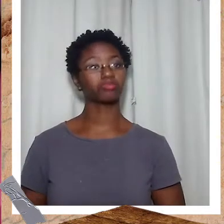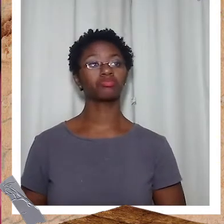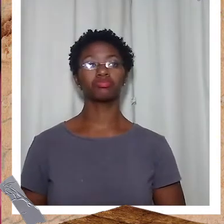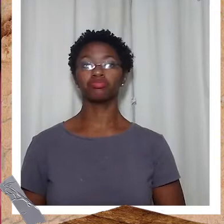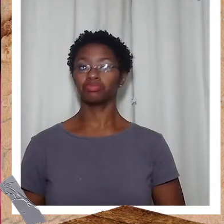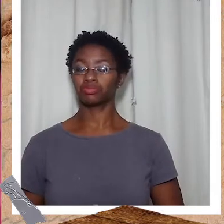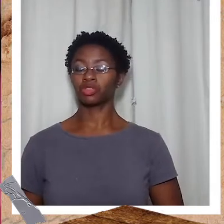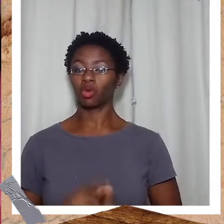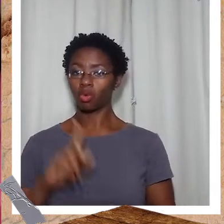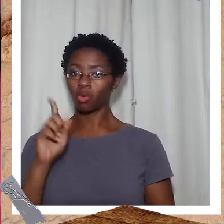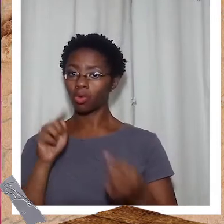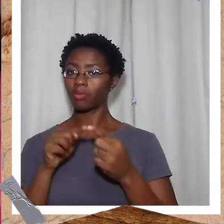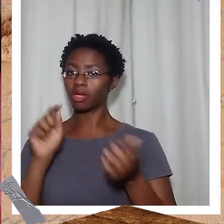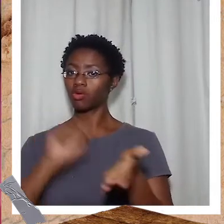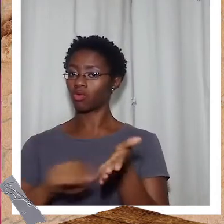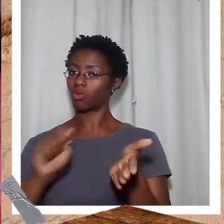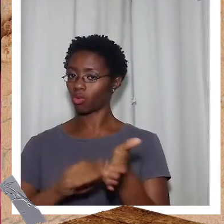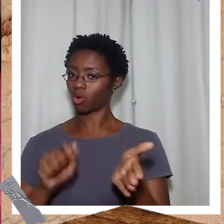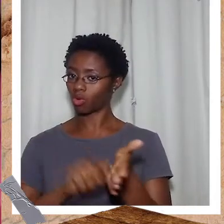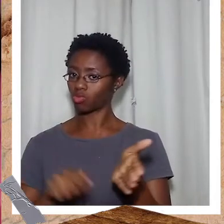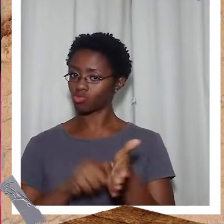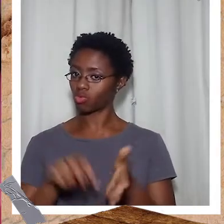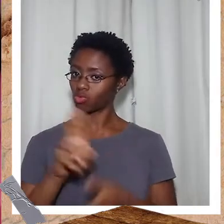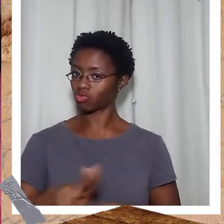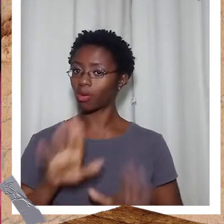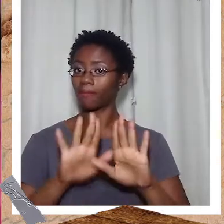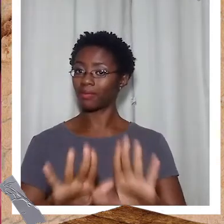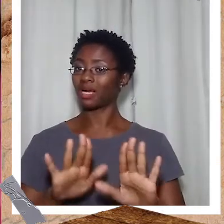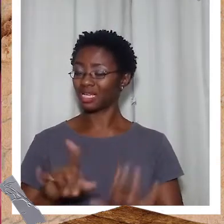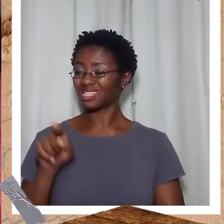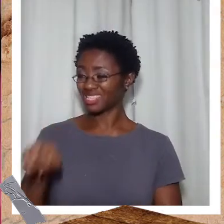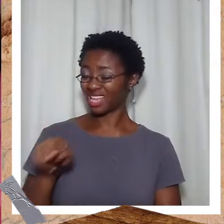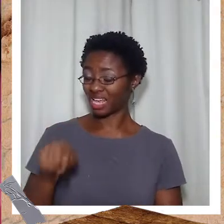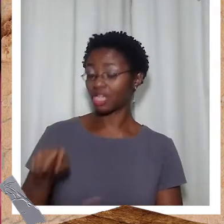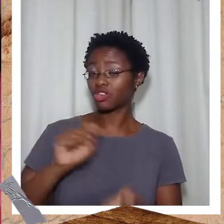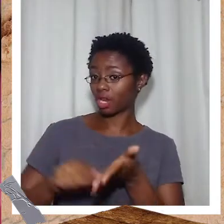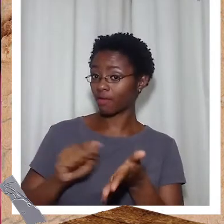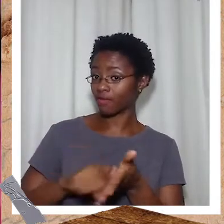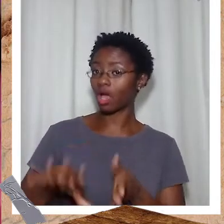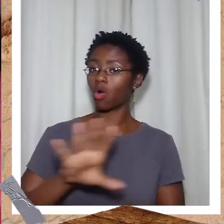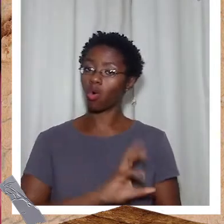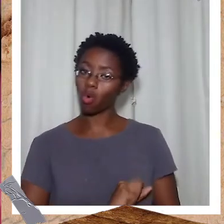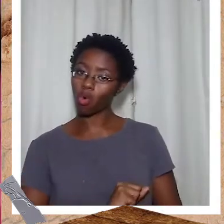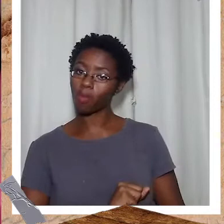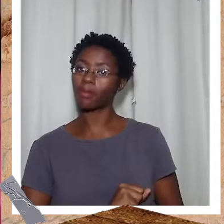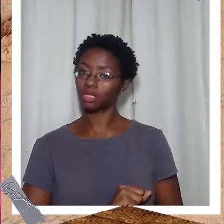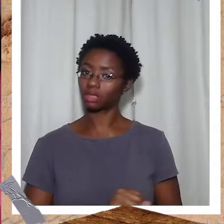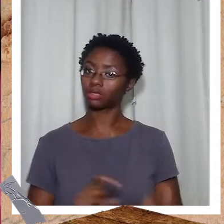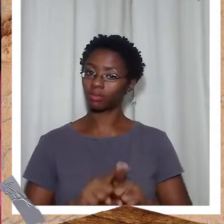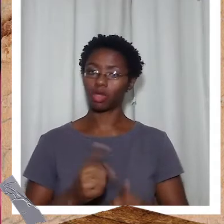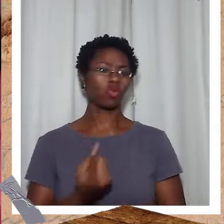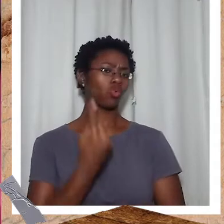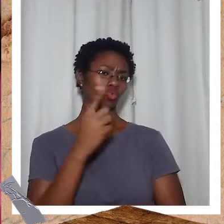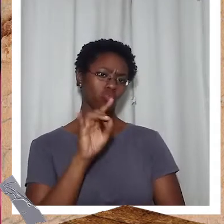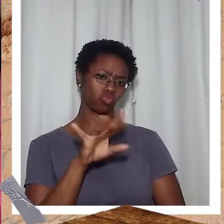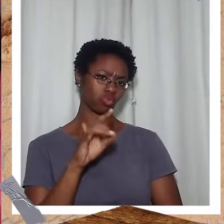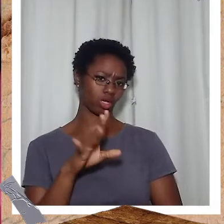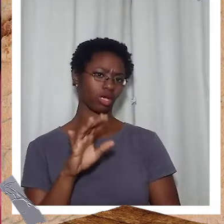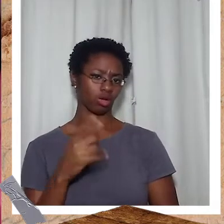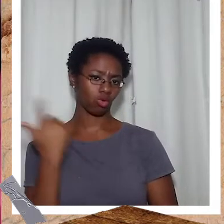a Carolina era poeta, Carolina era escritora de romances, um só que ela conseguiu publicar em